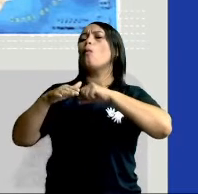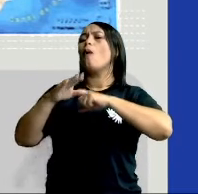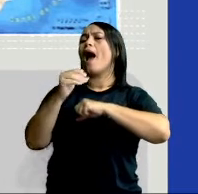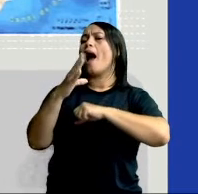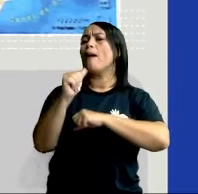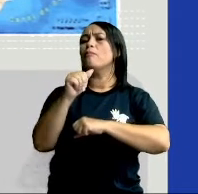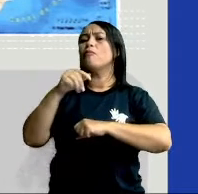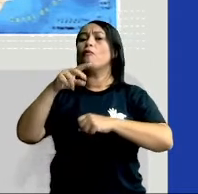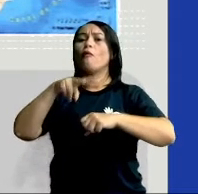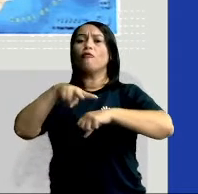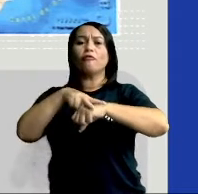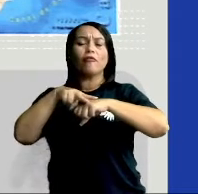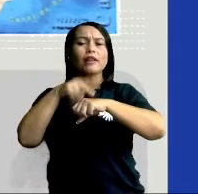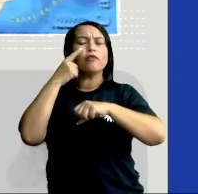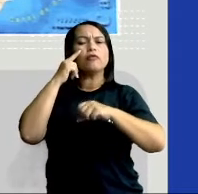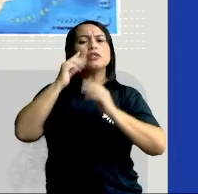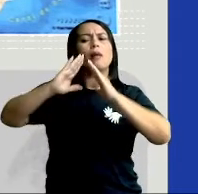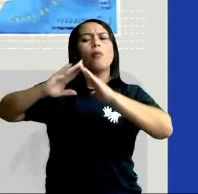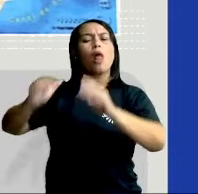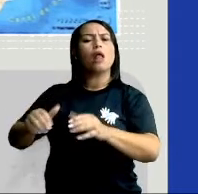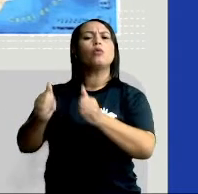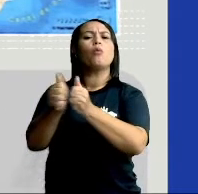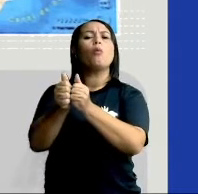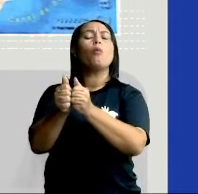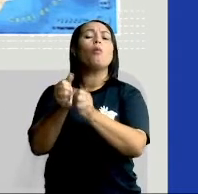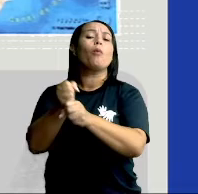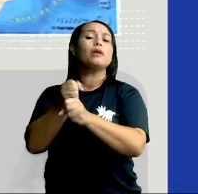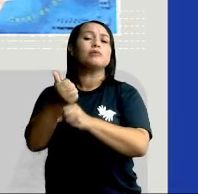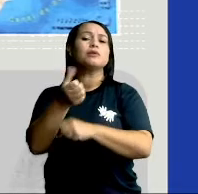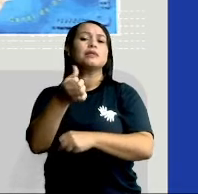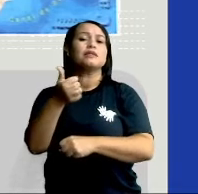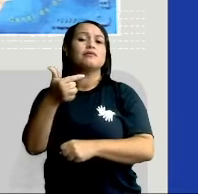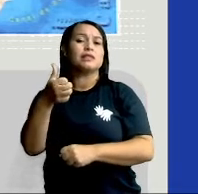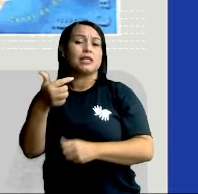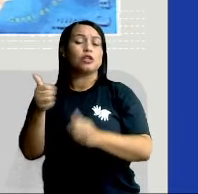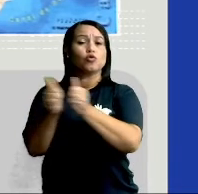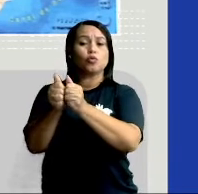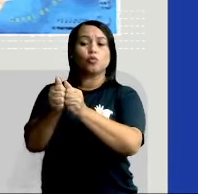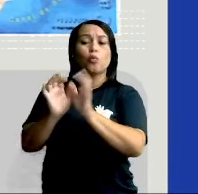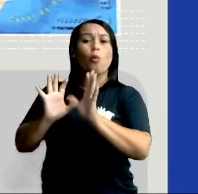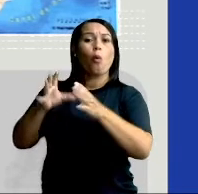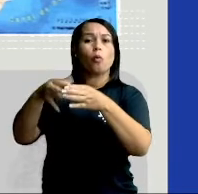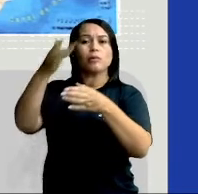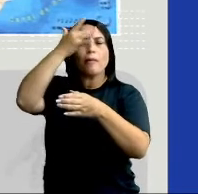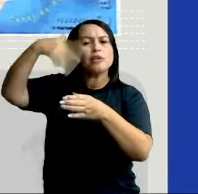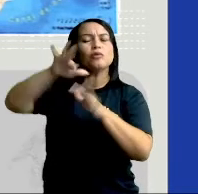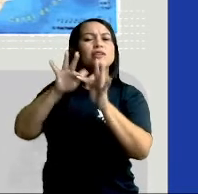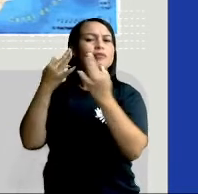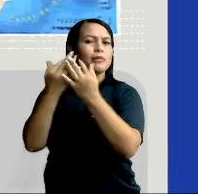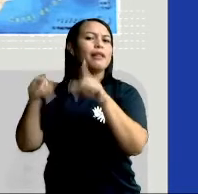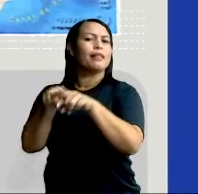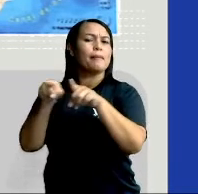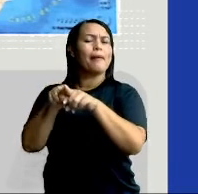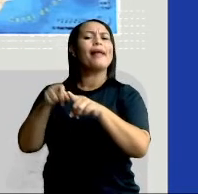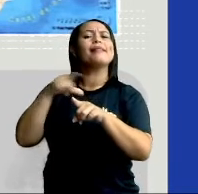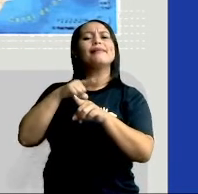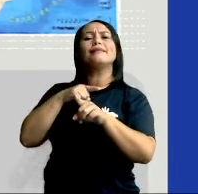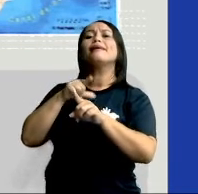em 1626, juntamente com sua família e agregados, dedicando-se a